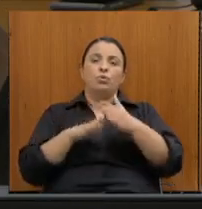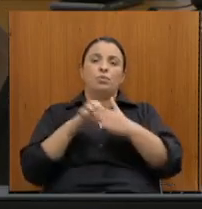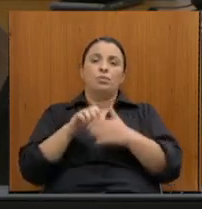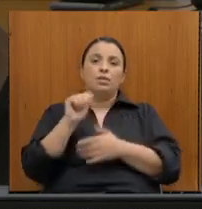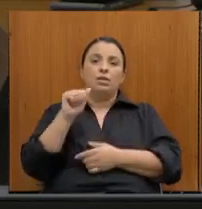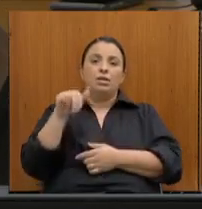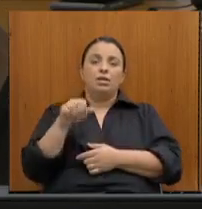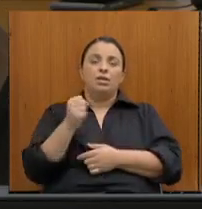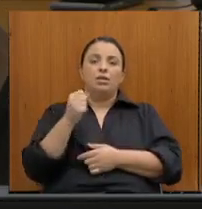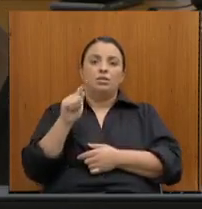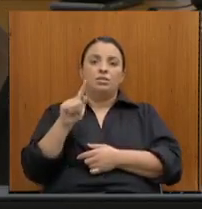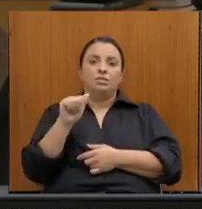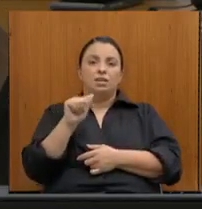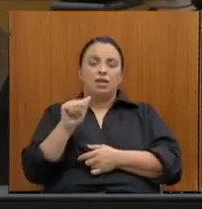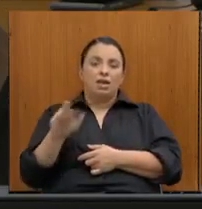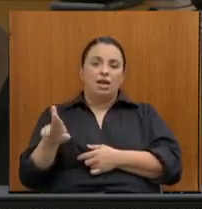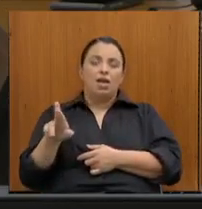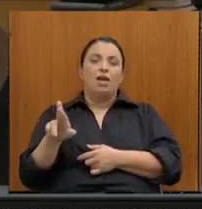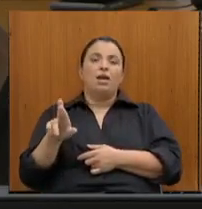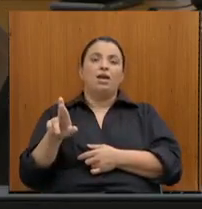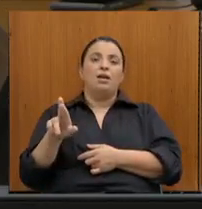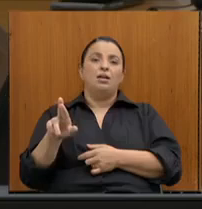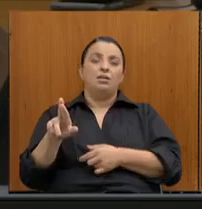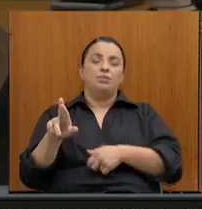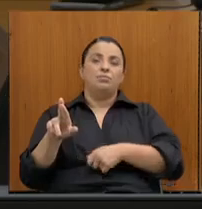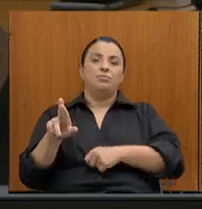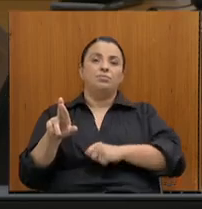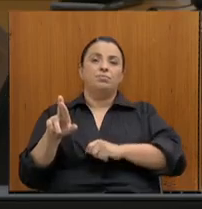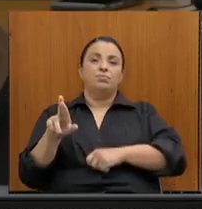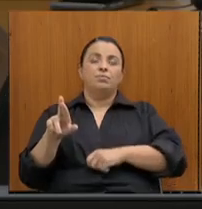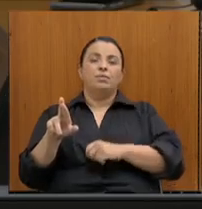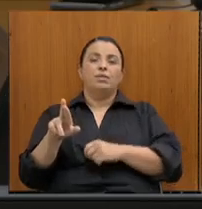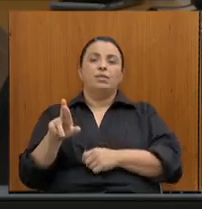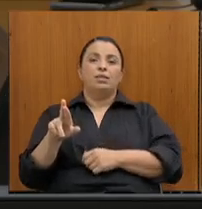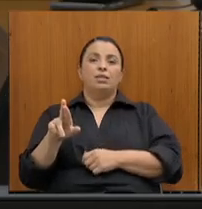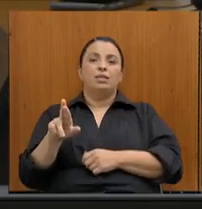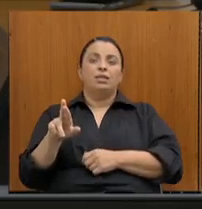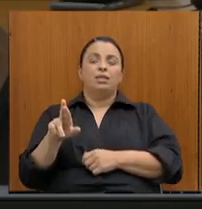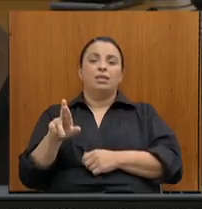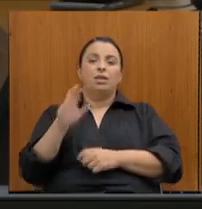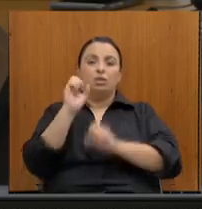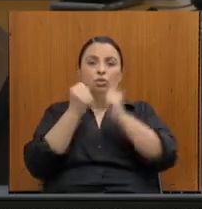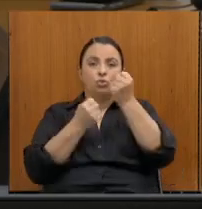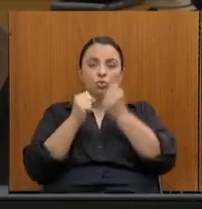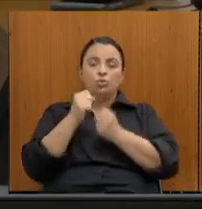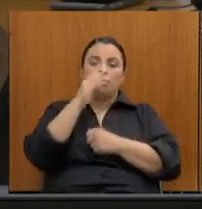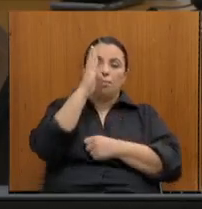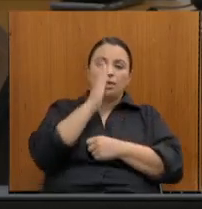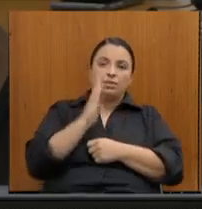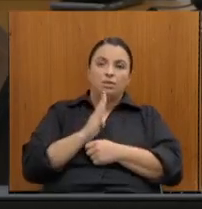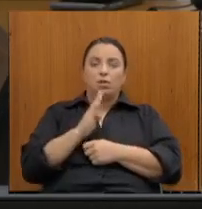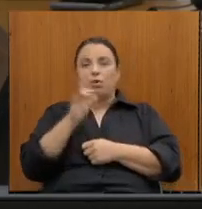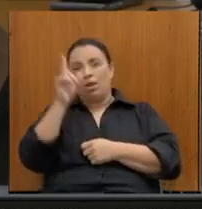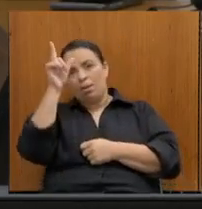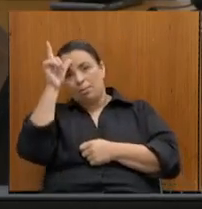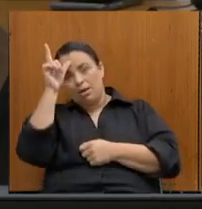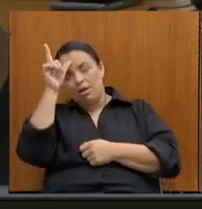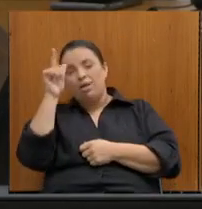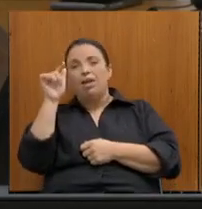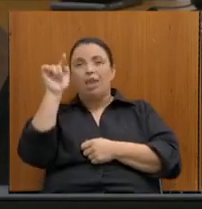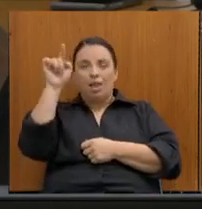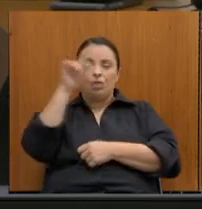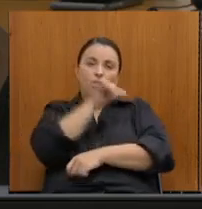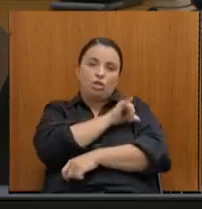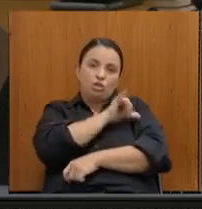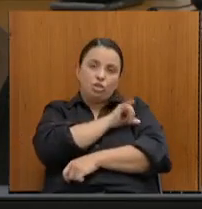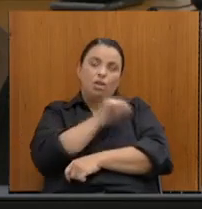da Câmara de indústria brasil-alemanha que tirar do Rio de Janeiro também para os preços já